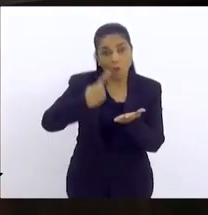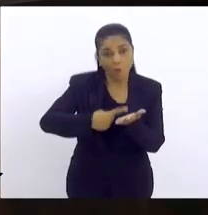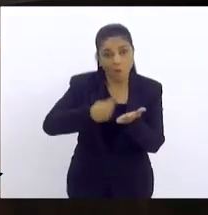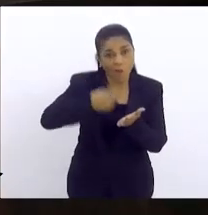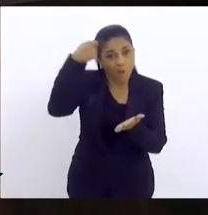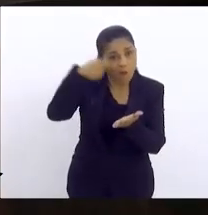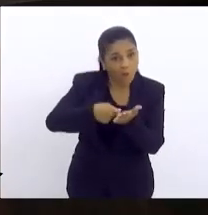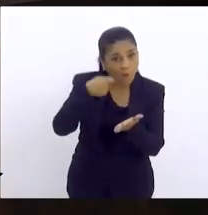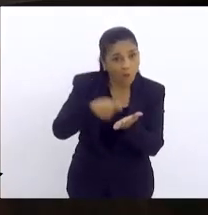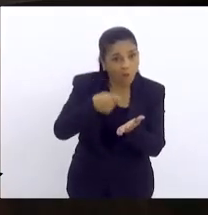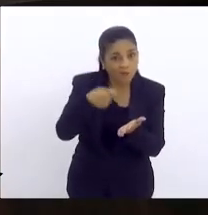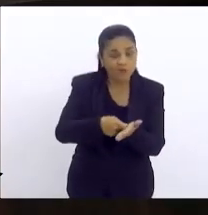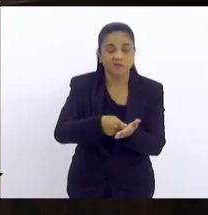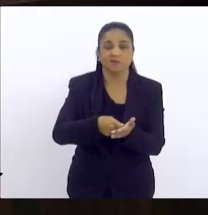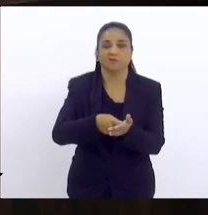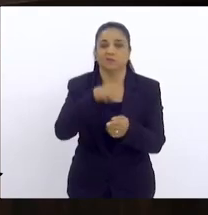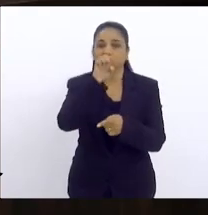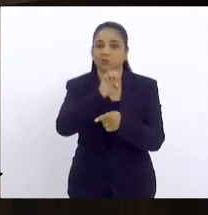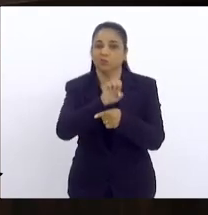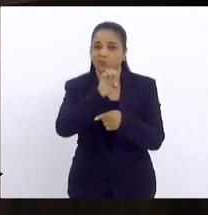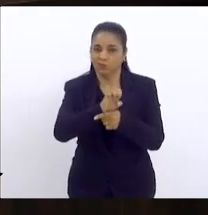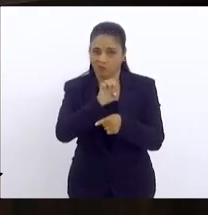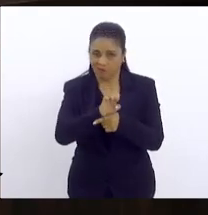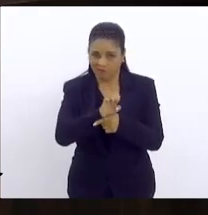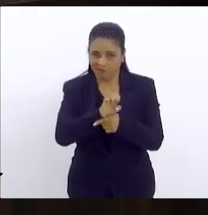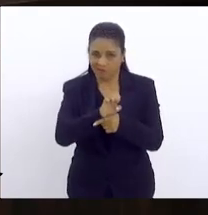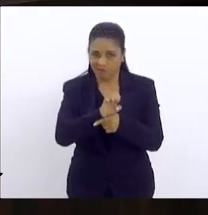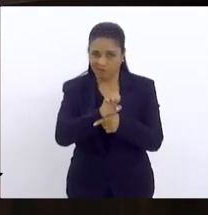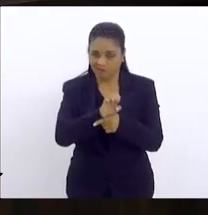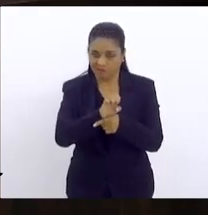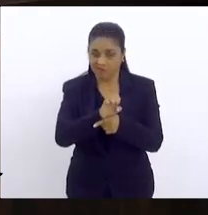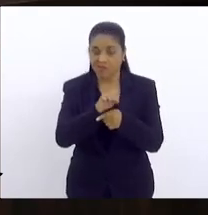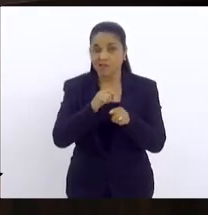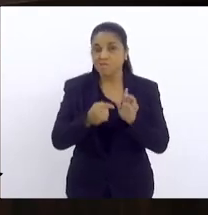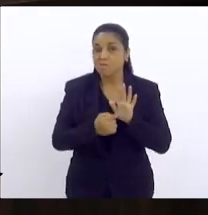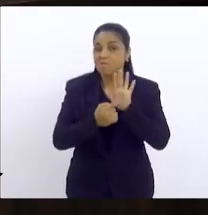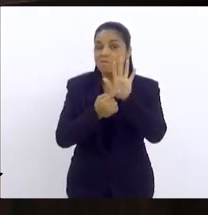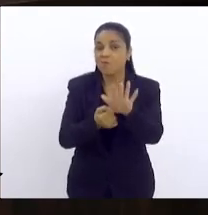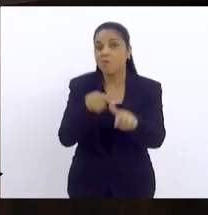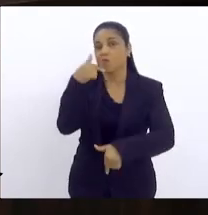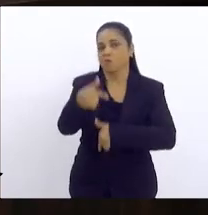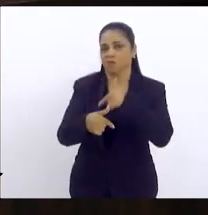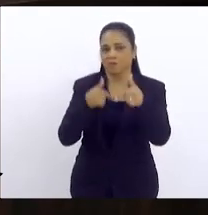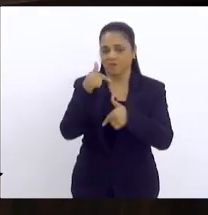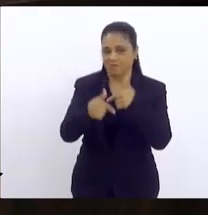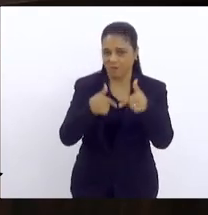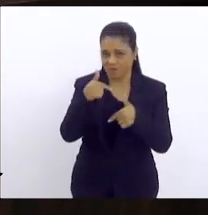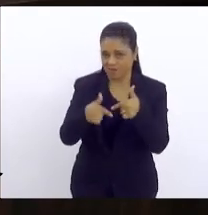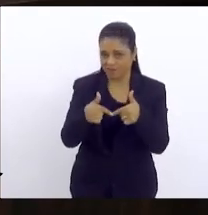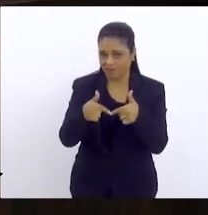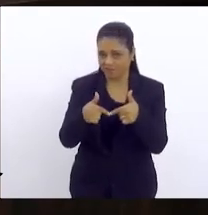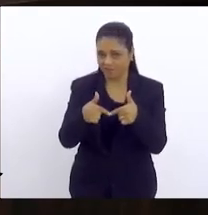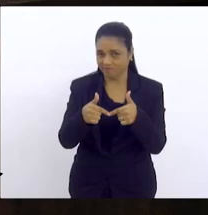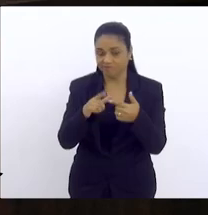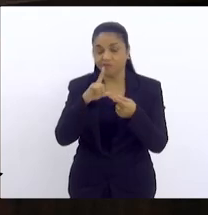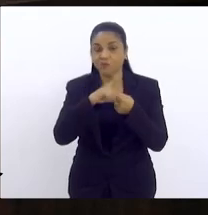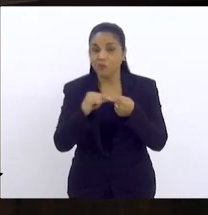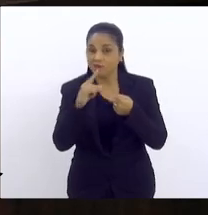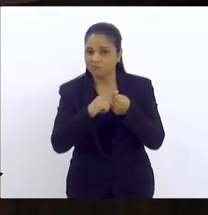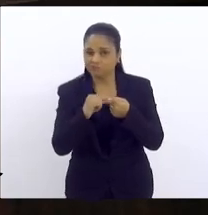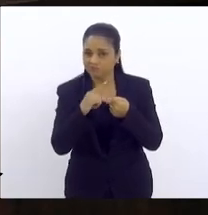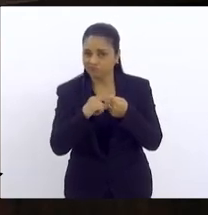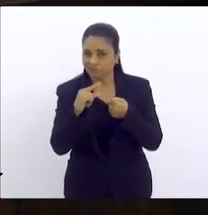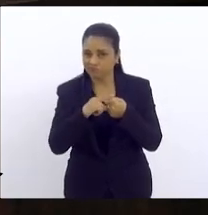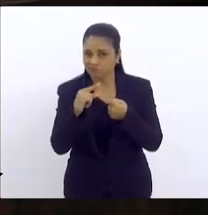ou seja cabe ao estado o monopólio de prestar esse serviço mas o artigo não para